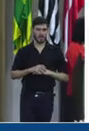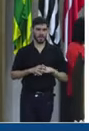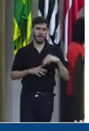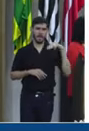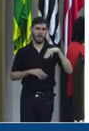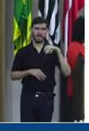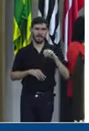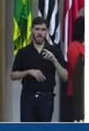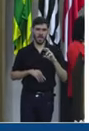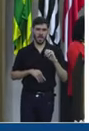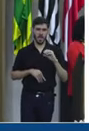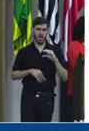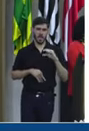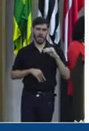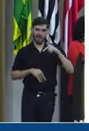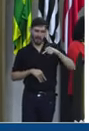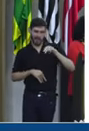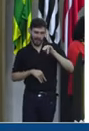Morroquiano. Quem conhece um morroquiano?